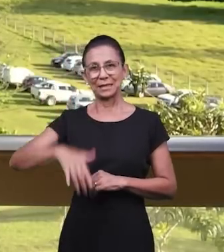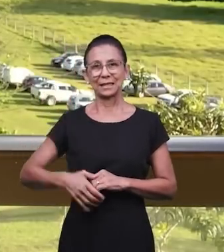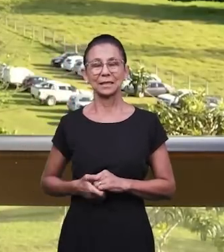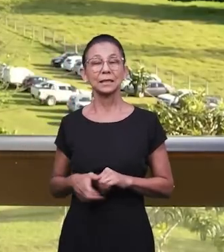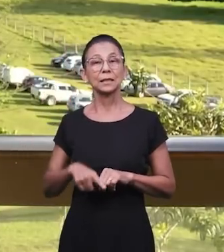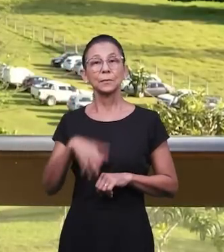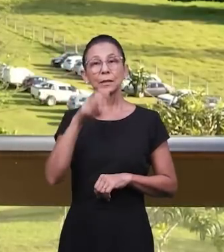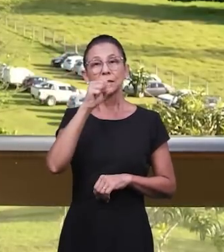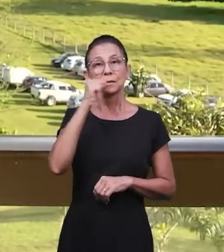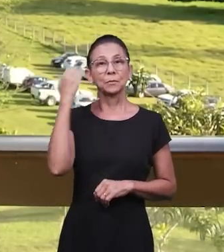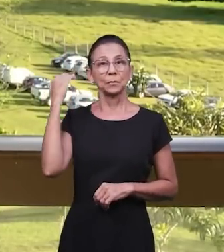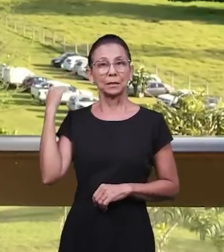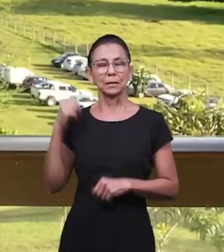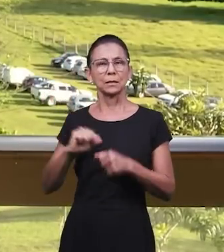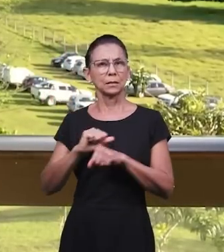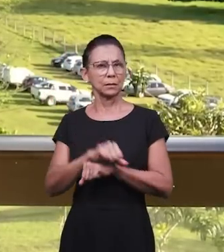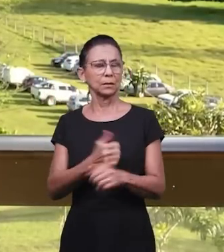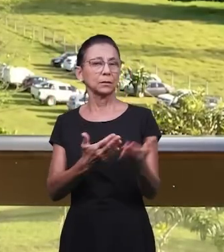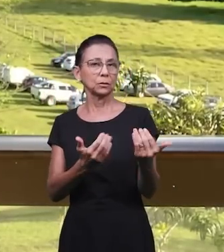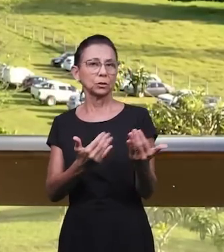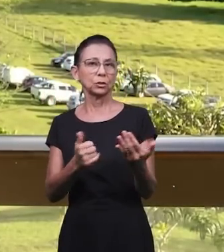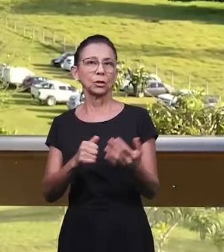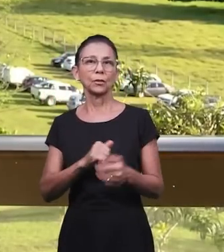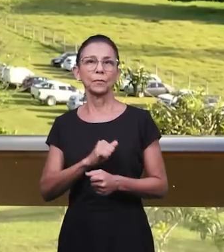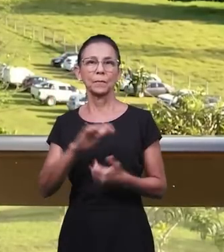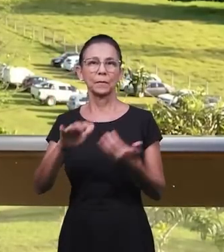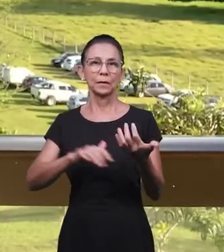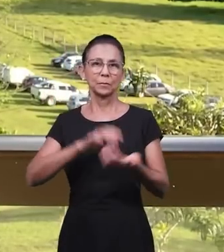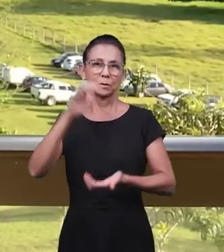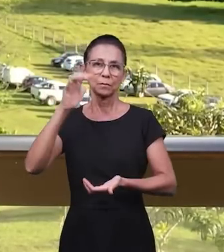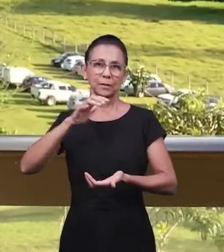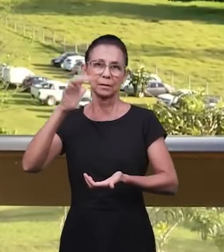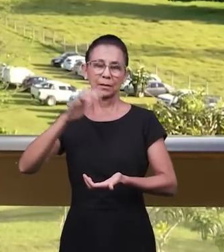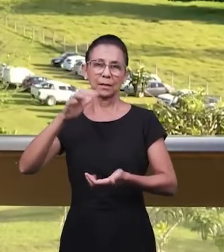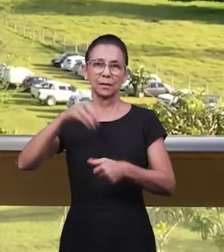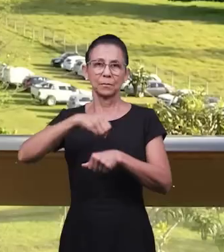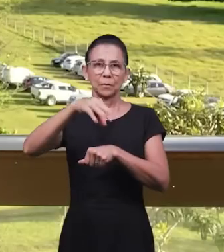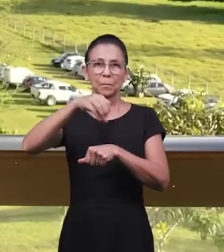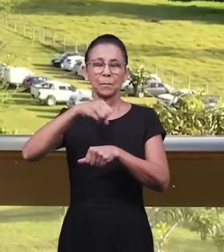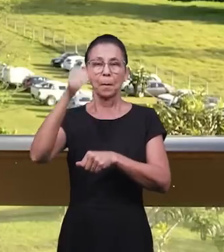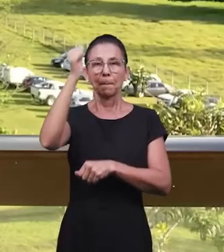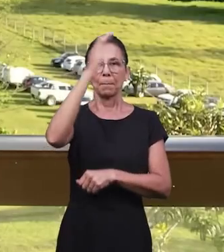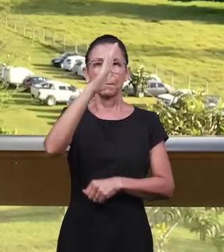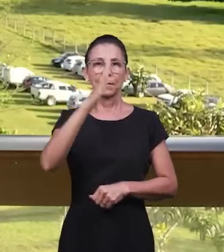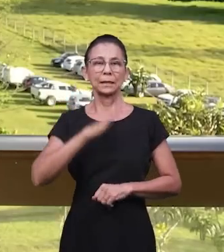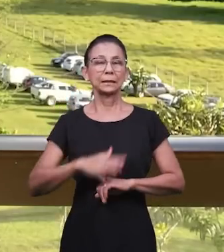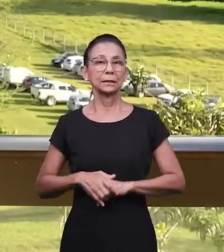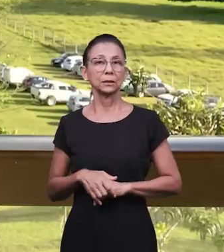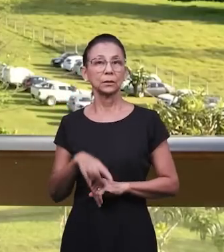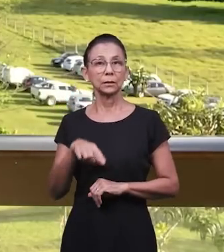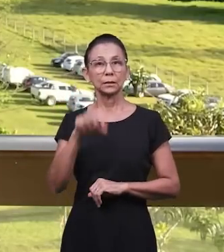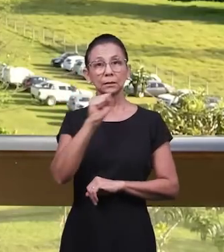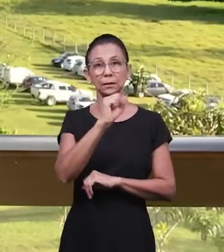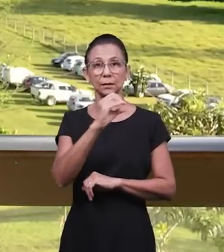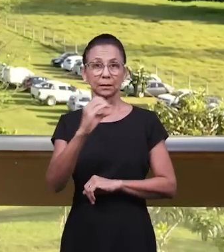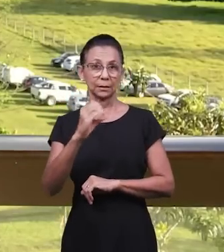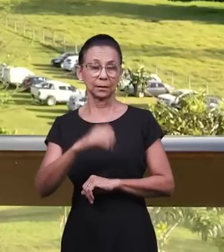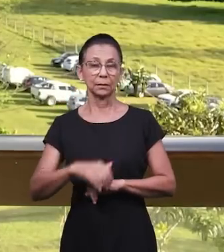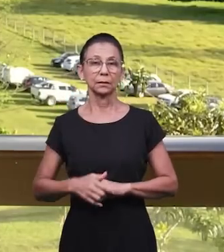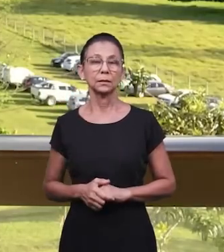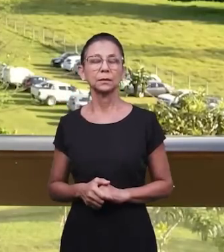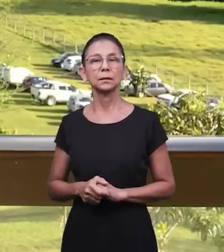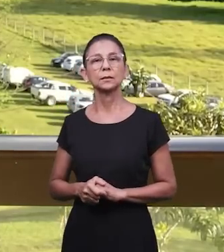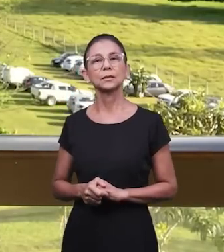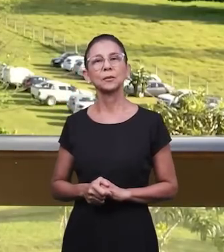o Seminário de Jovens, com transmissão via satélite para todo o Brasil. Aqui em Santa Catarina, os jovens se reuniram em